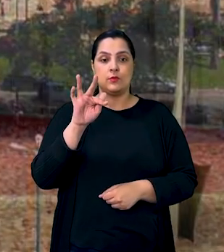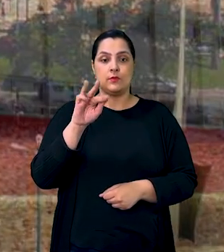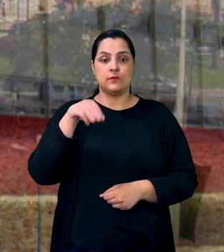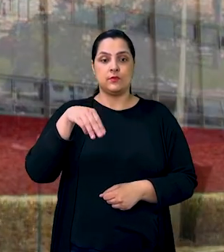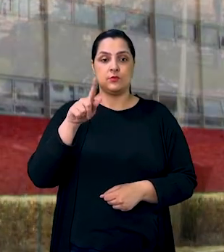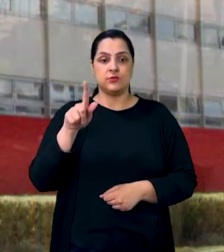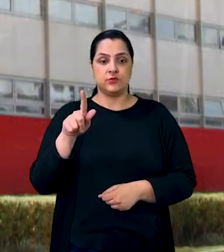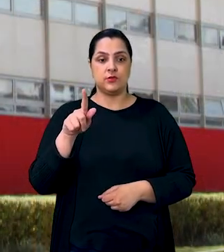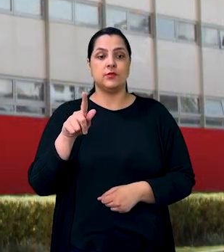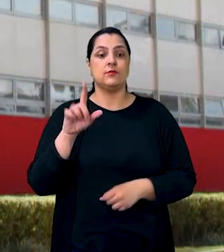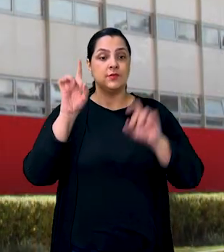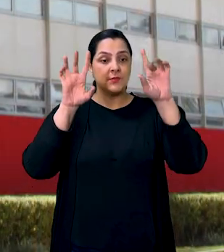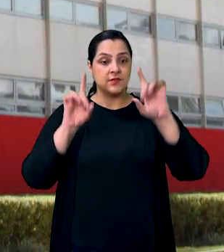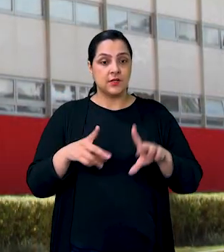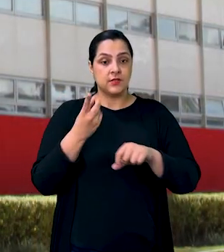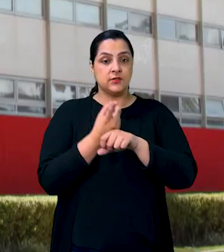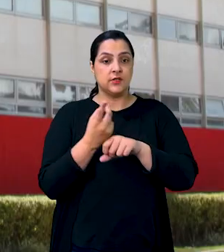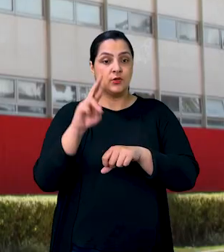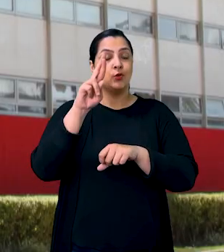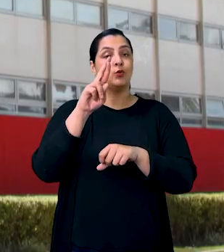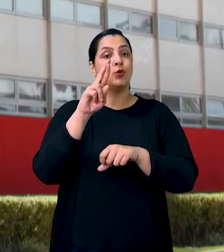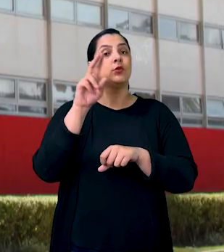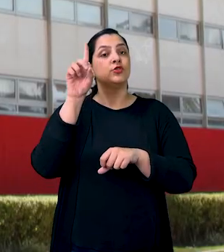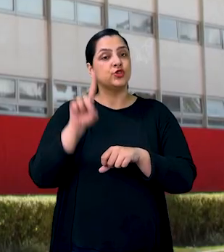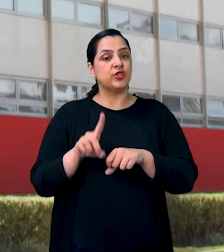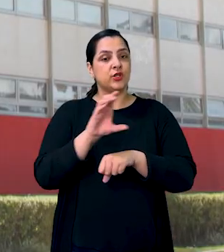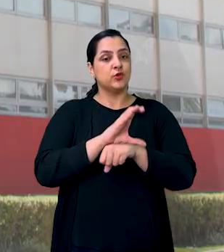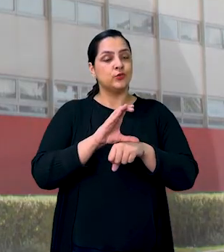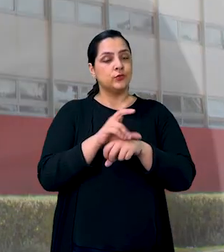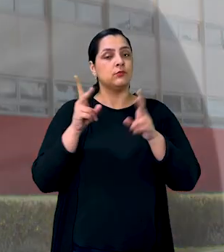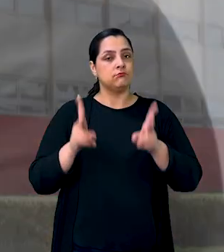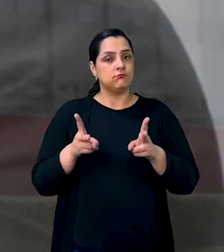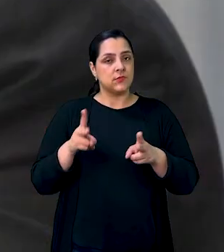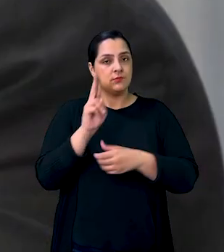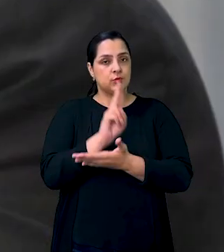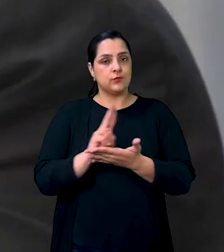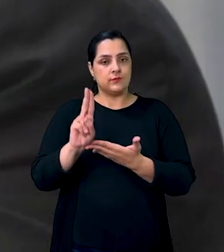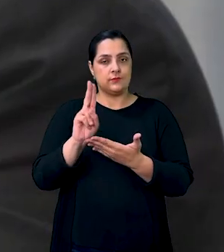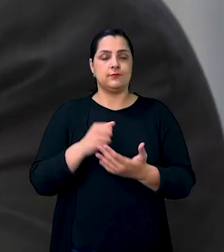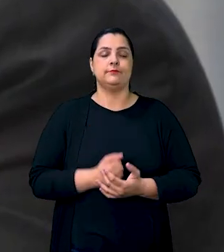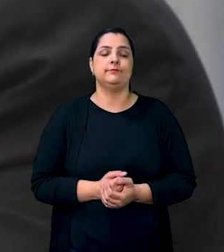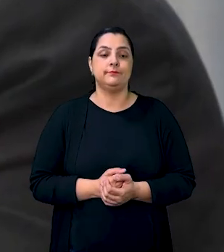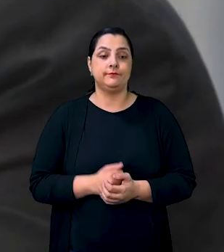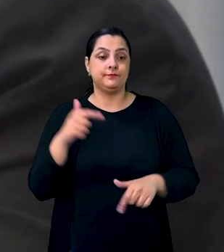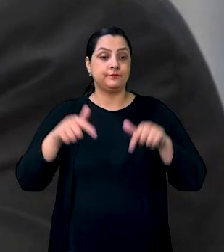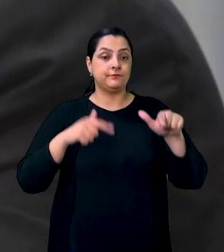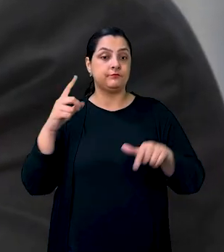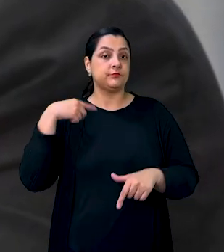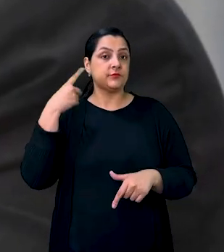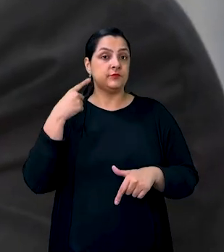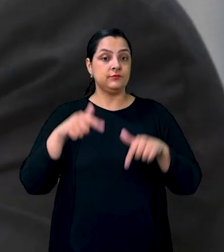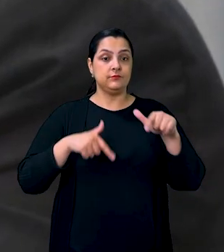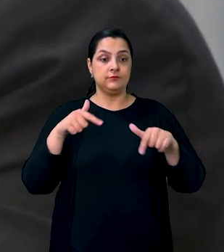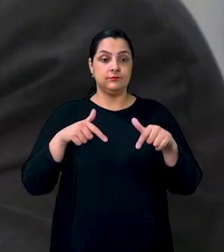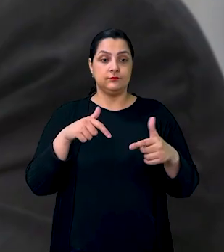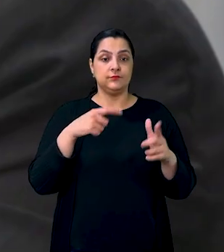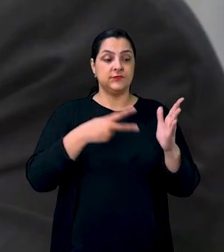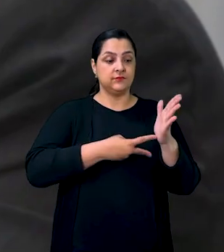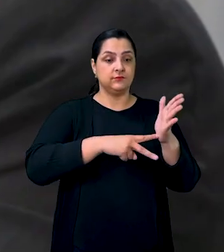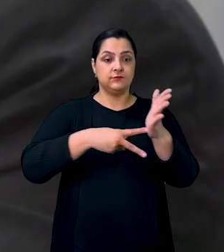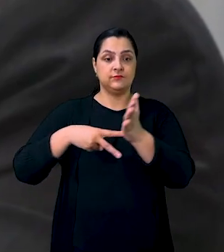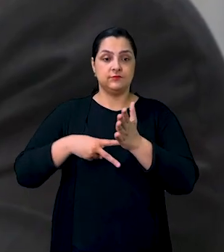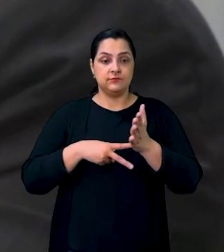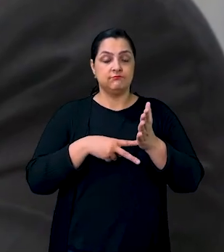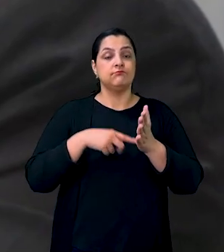UFMG, além de especialista e doutor em Direito Constitucional pela mesma instituição. Atuou como advogado trabalhista de